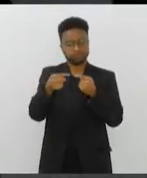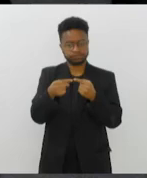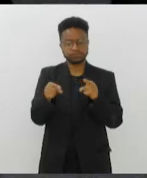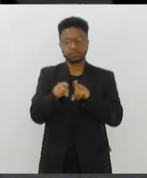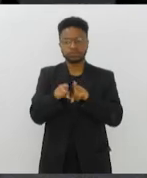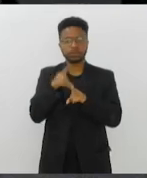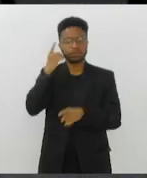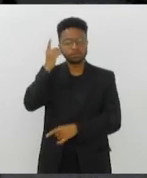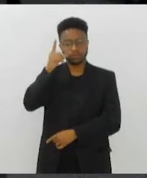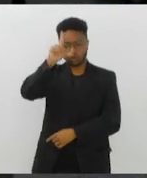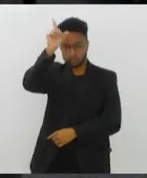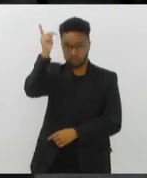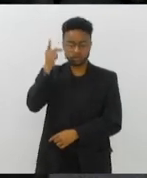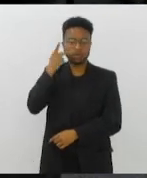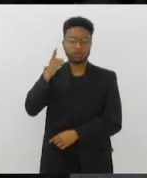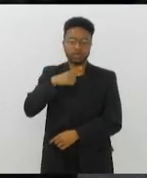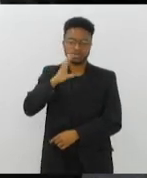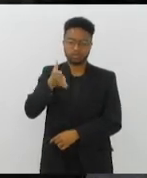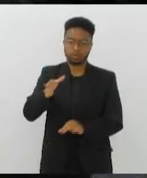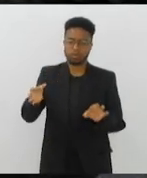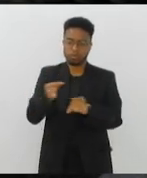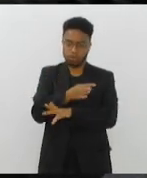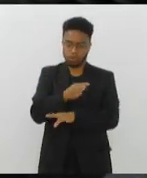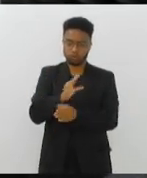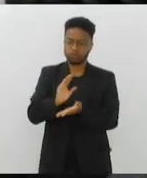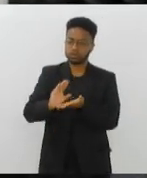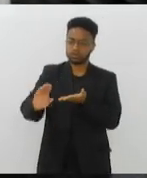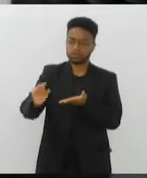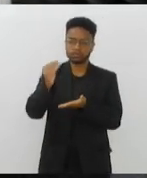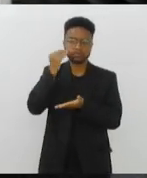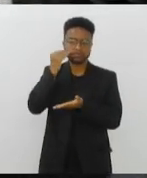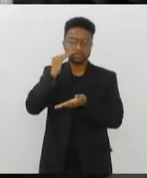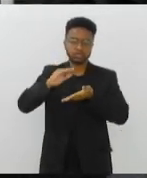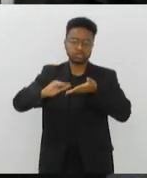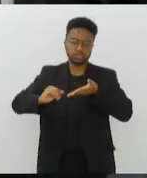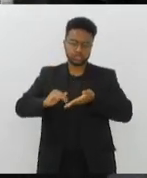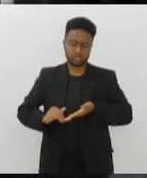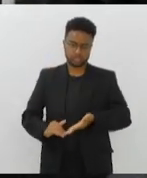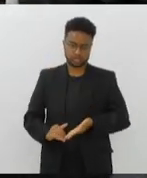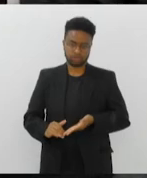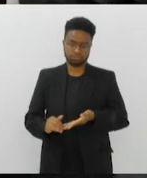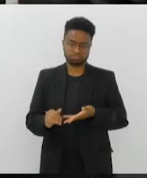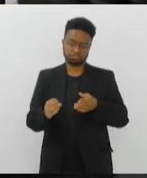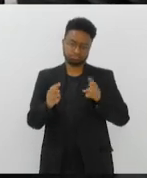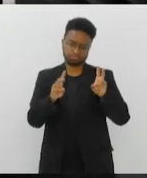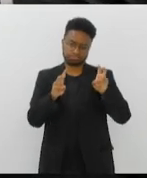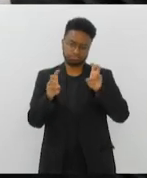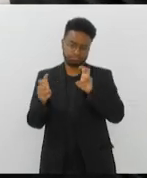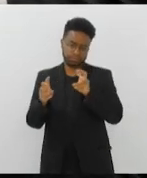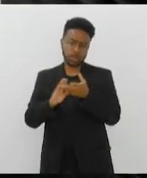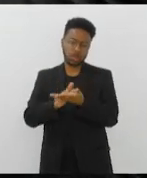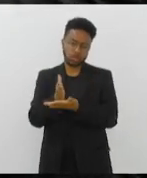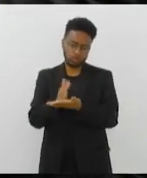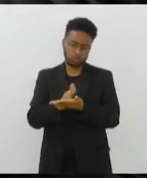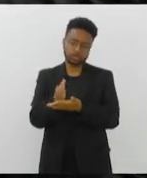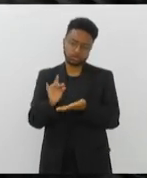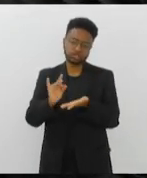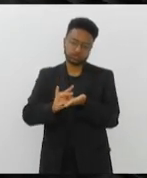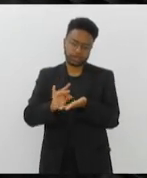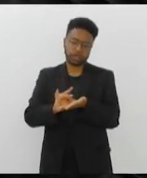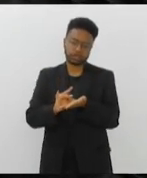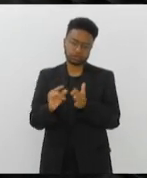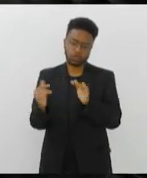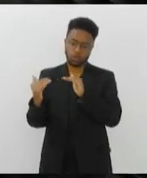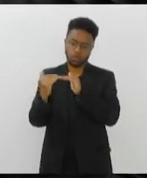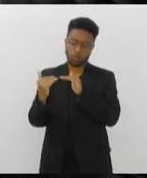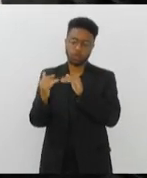deputado Luiz Paulo já tem pronto uma emenda para tirar um excesso que acabou incomodando e que realmente é verdade, mas vai